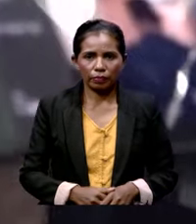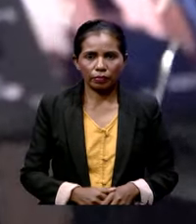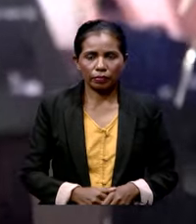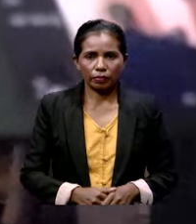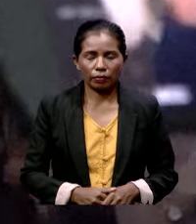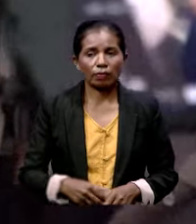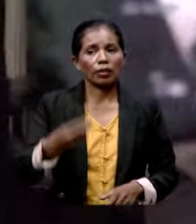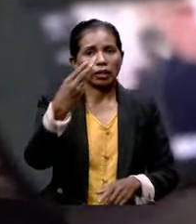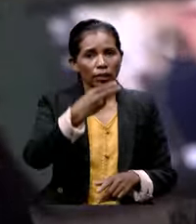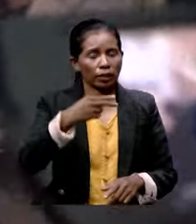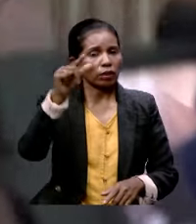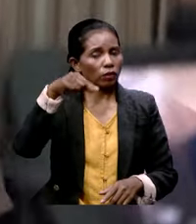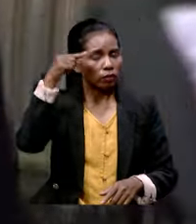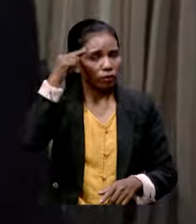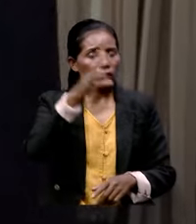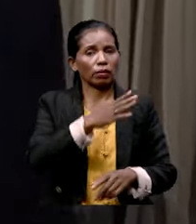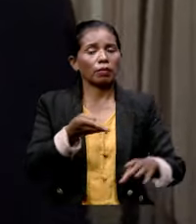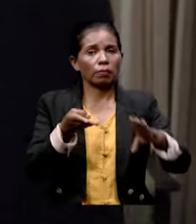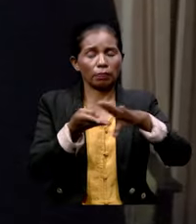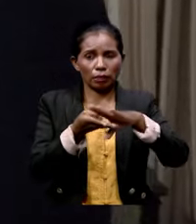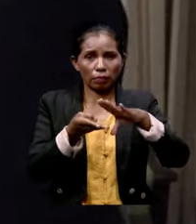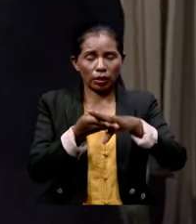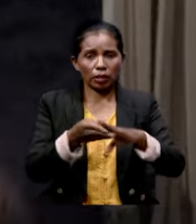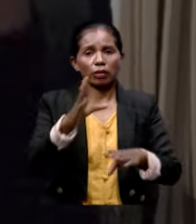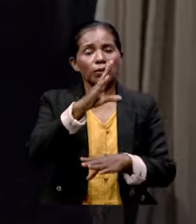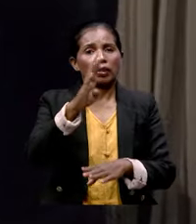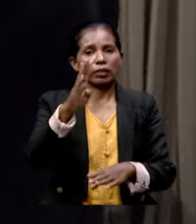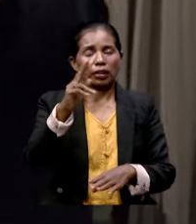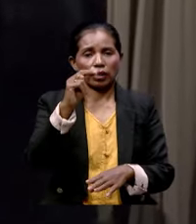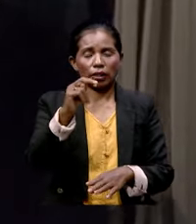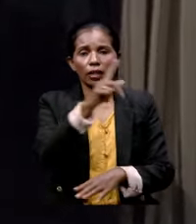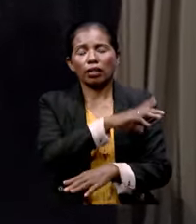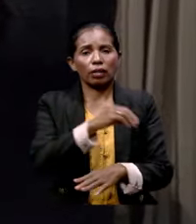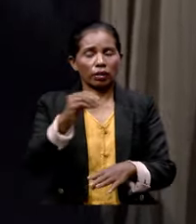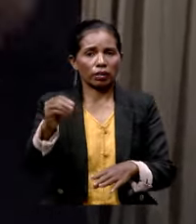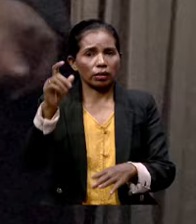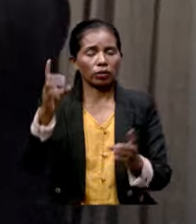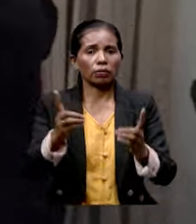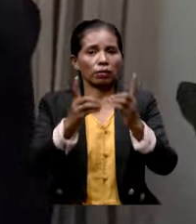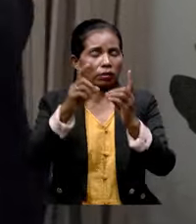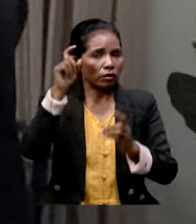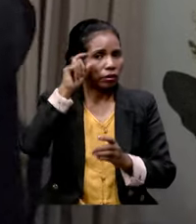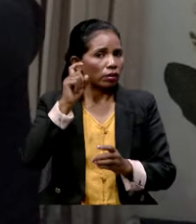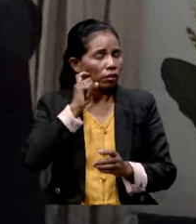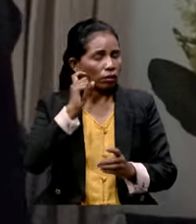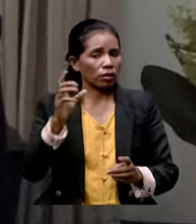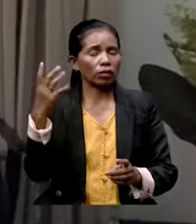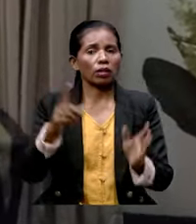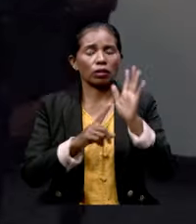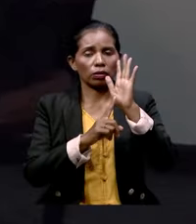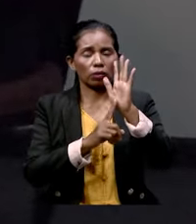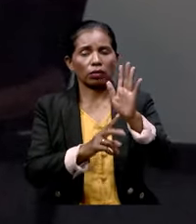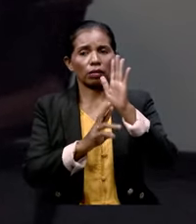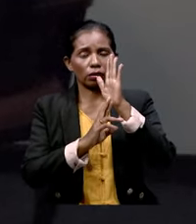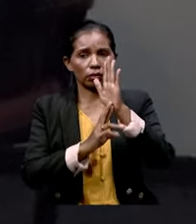Quintané, governador Banco Central Timor-Leste, Hélder López, assorumá-lo ao primeiro-ministro, Cairala Senana Guzmão e a Palácio Governo, o diretor relatório, o